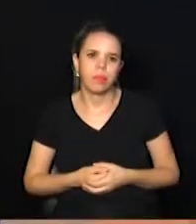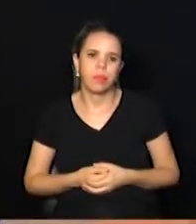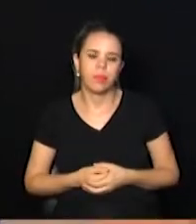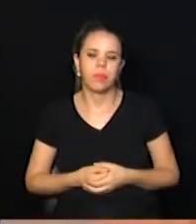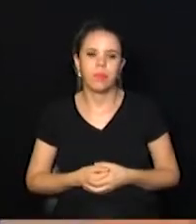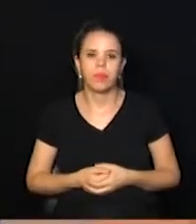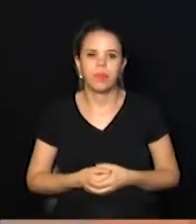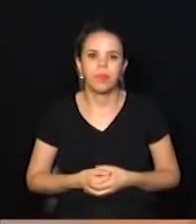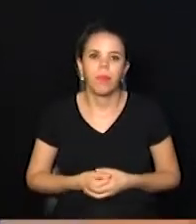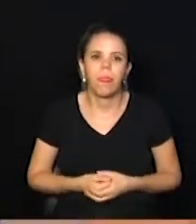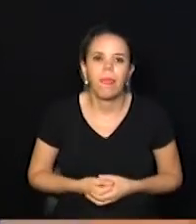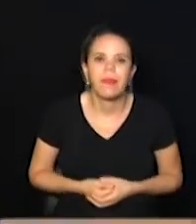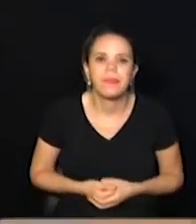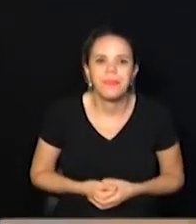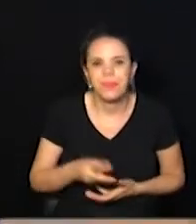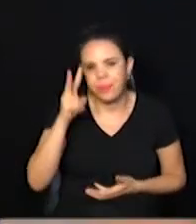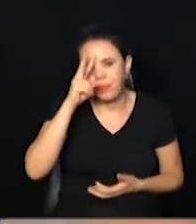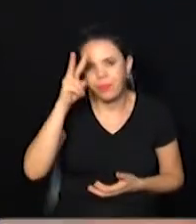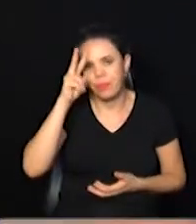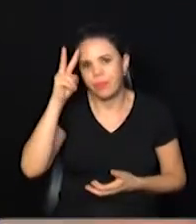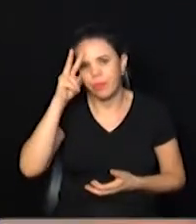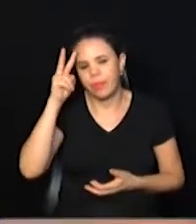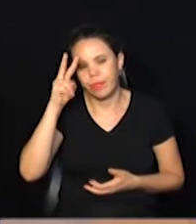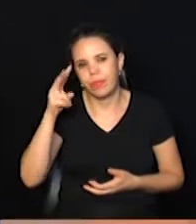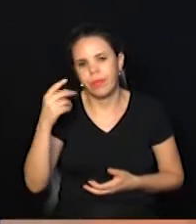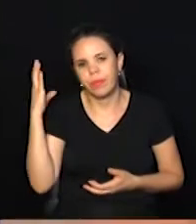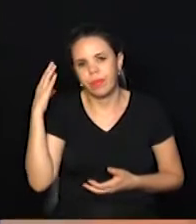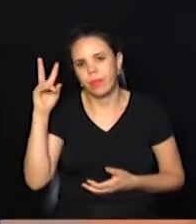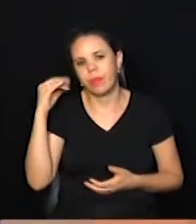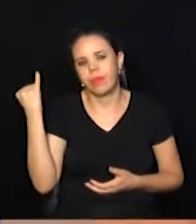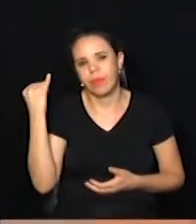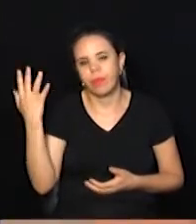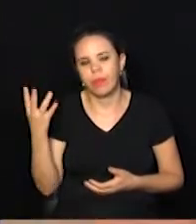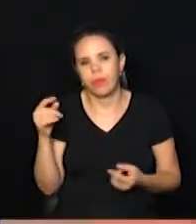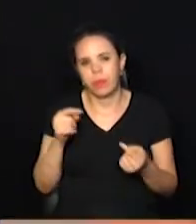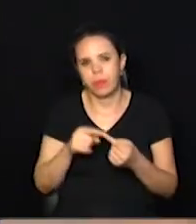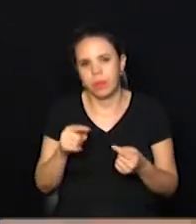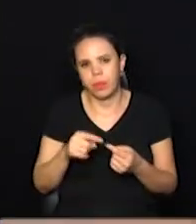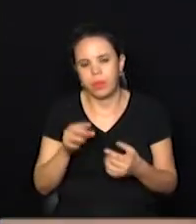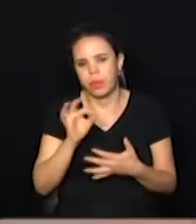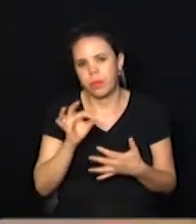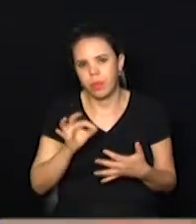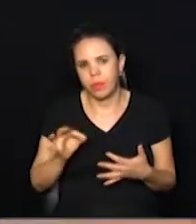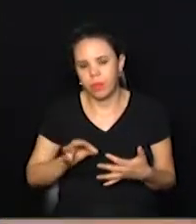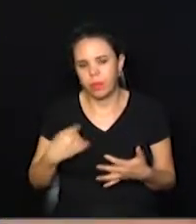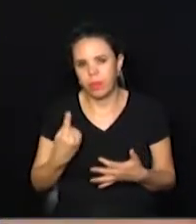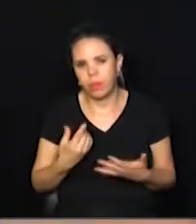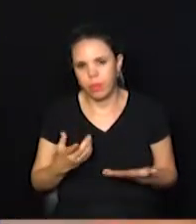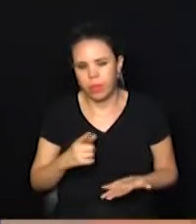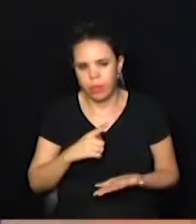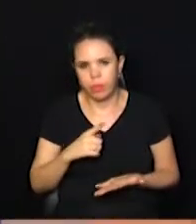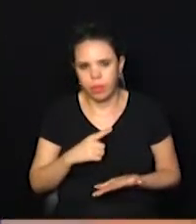aqui, porque eu queria lembrar de um fato que para a gente foi importante, acho que tem a ver, porque era um dos elementos que para nós